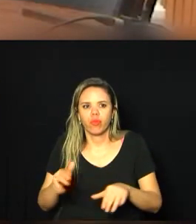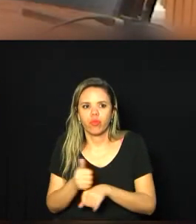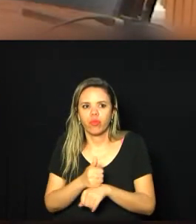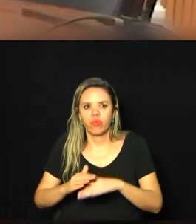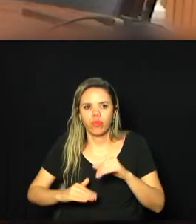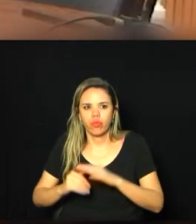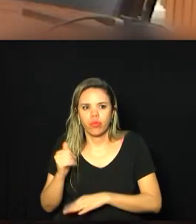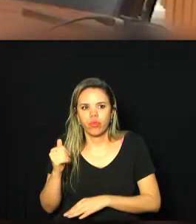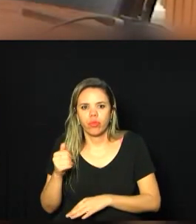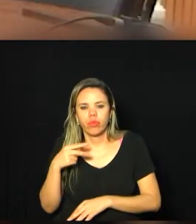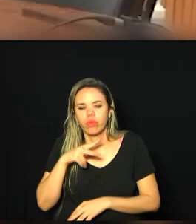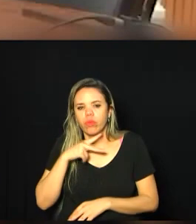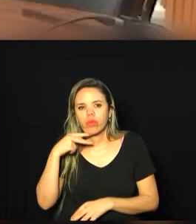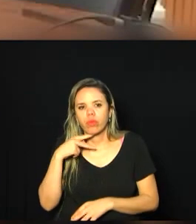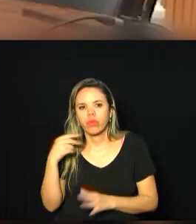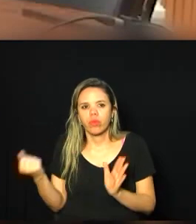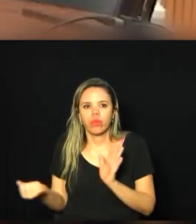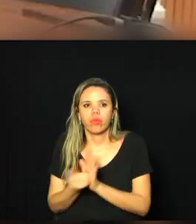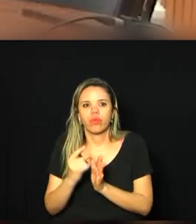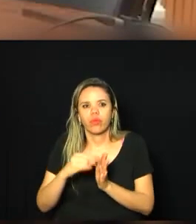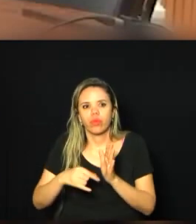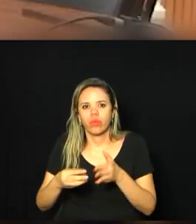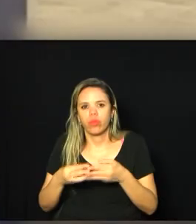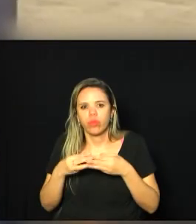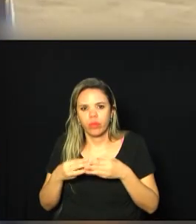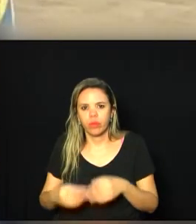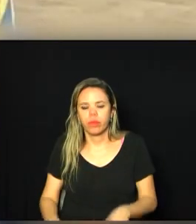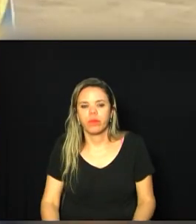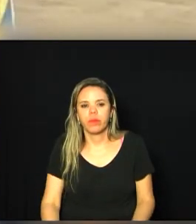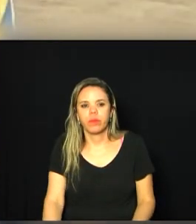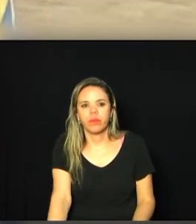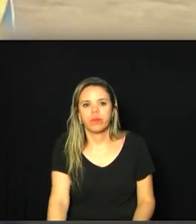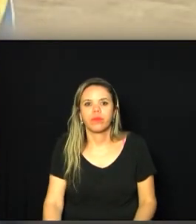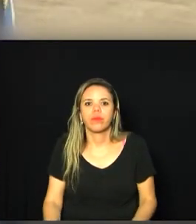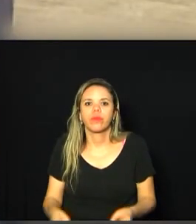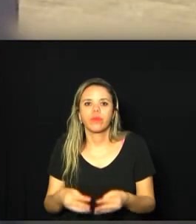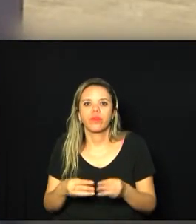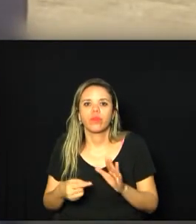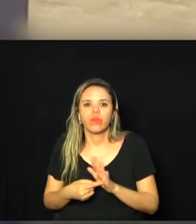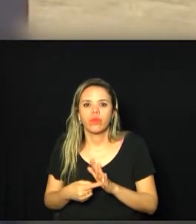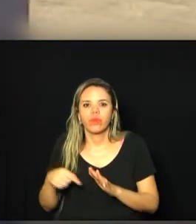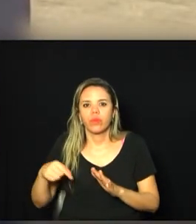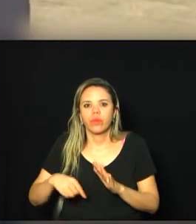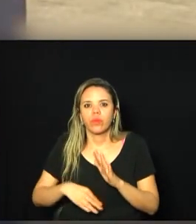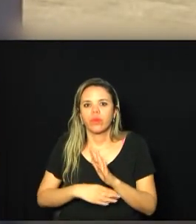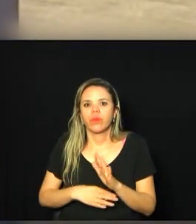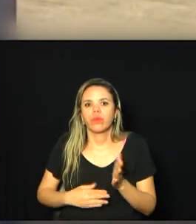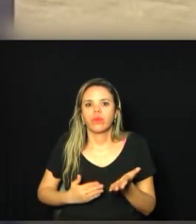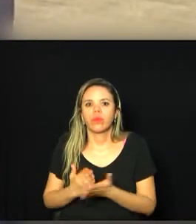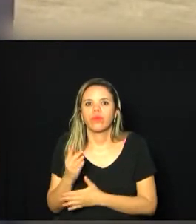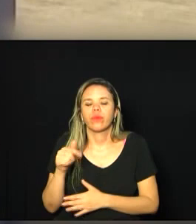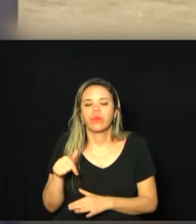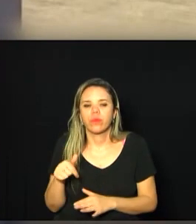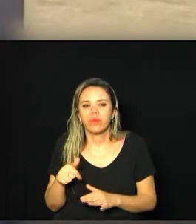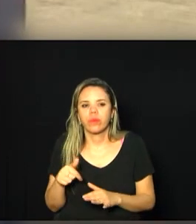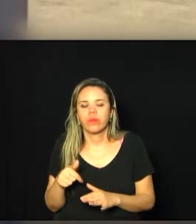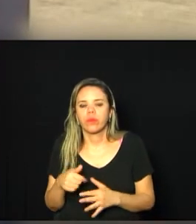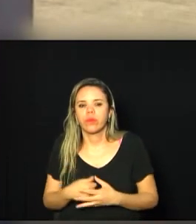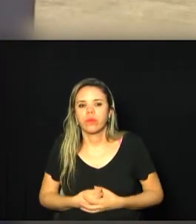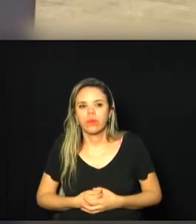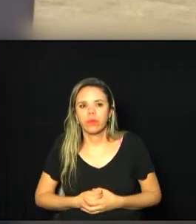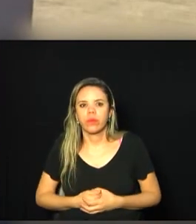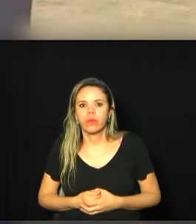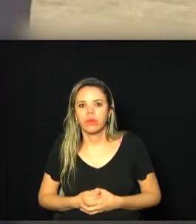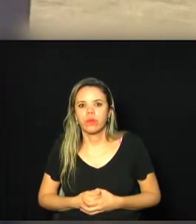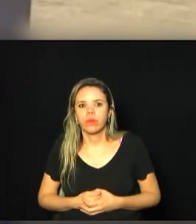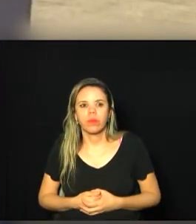matéria levou Permínio a protocolar uma moção na casa. Esta moção foi apresentada na casa e foi aprovada, onde a